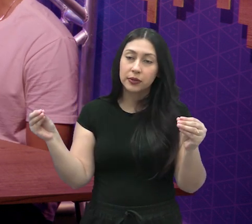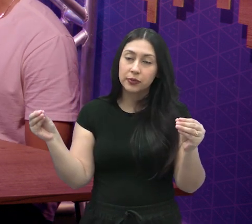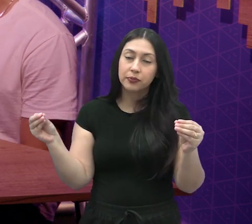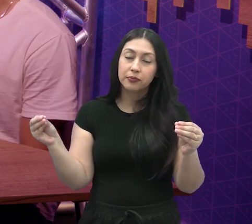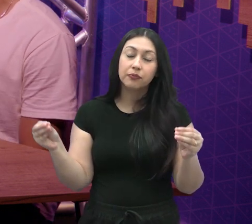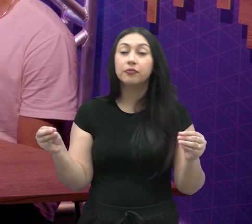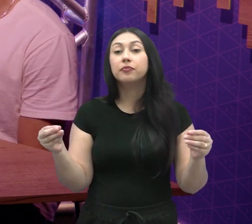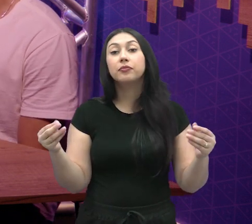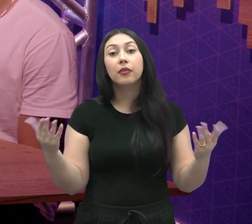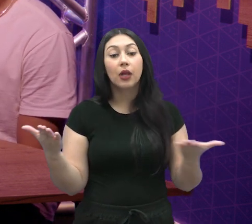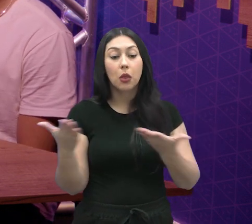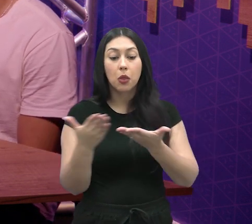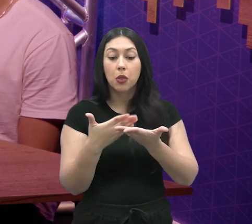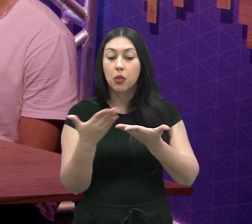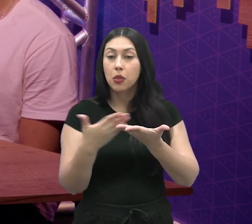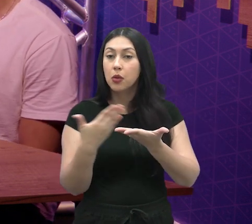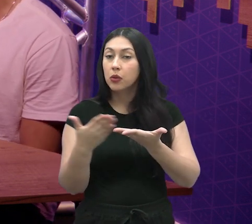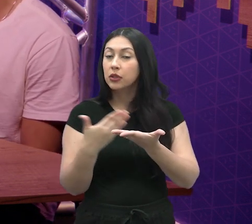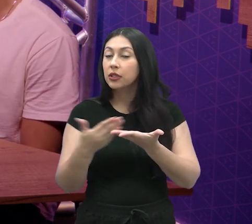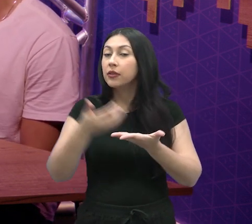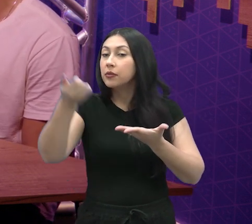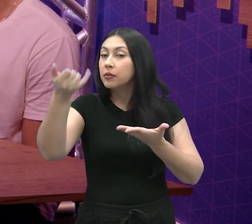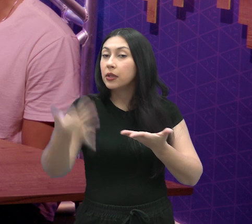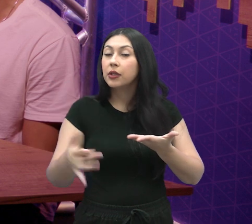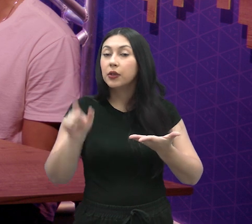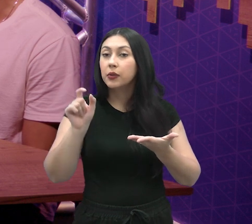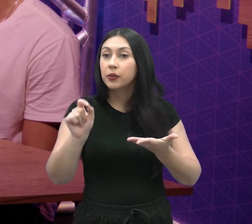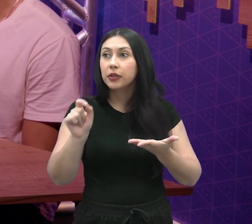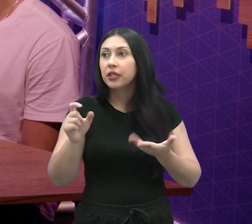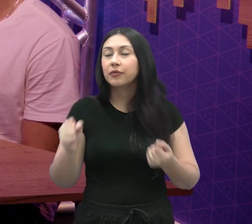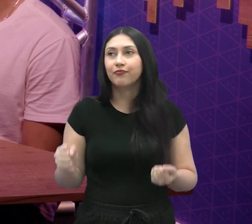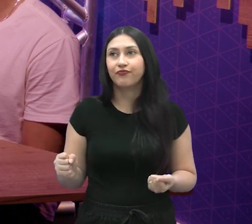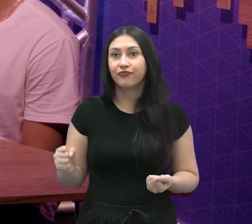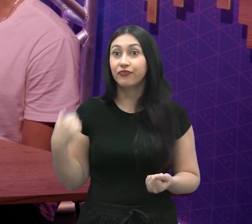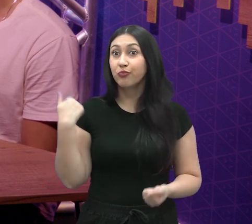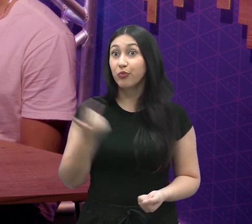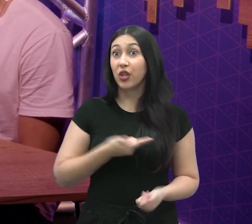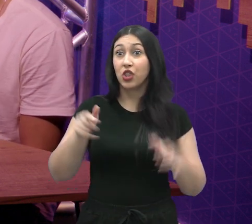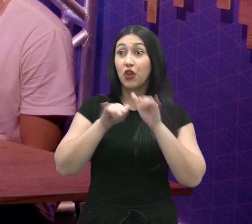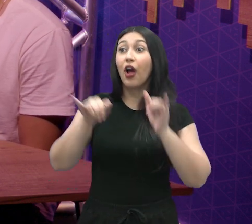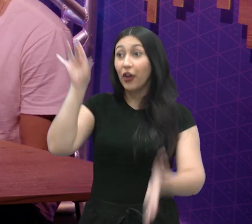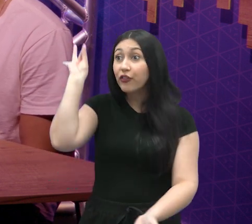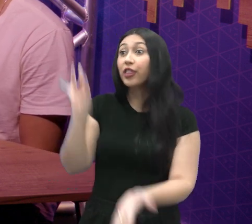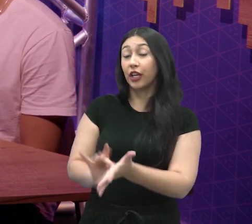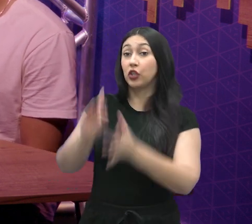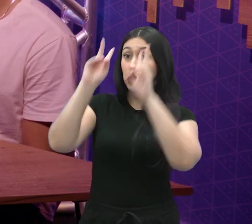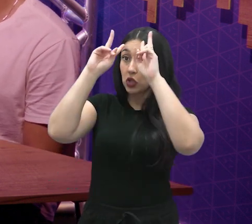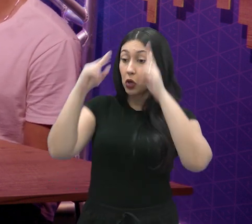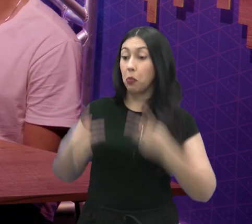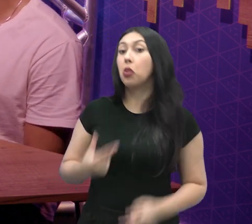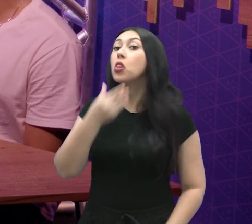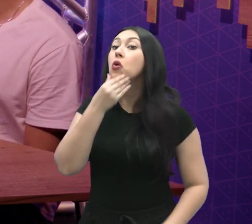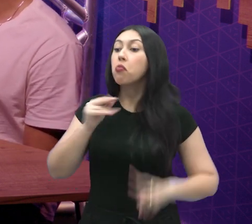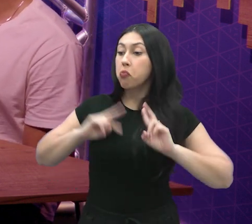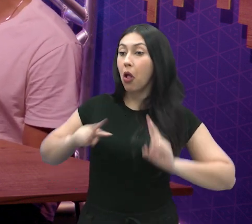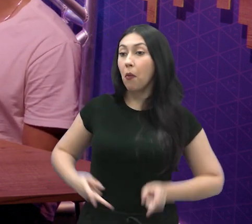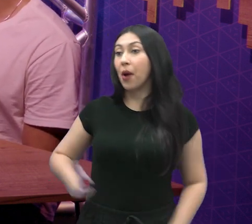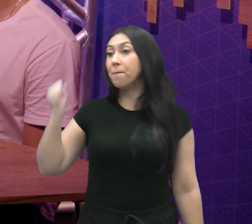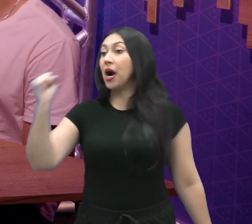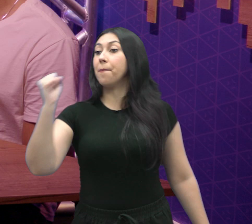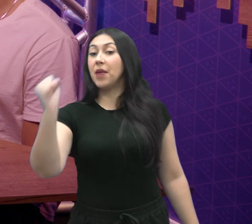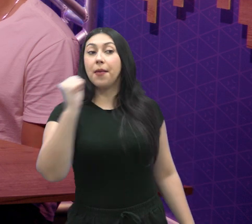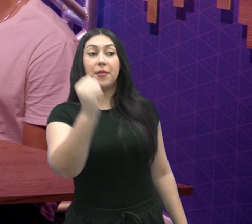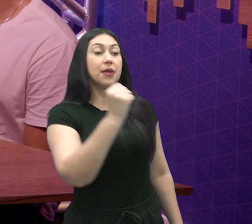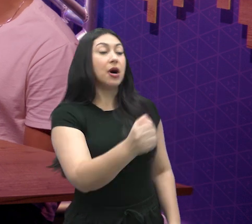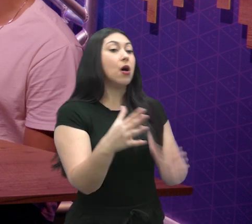sumiram. E no livro Sapiens ele fala assim, não dá para afirmar que o ser humano